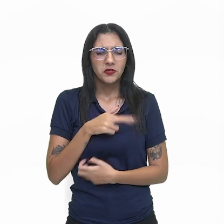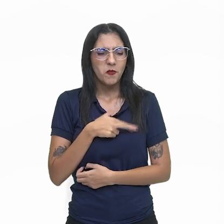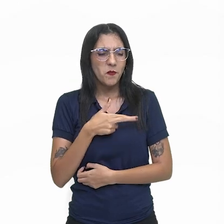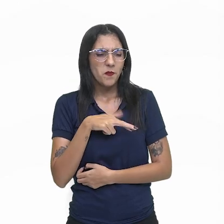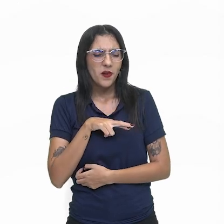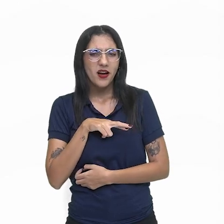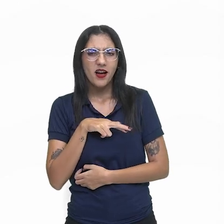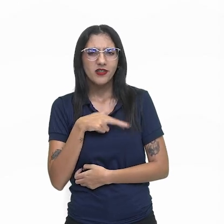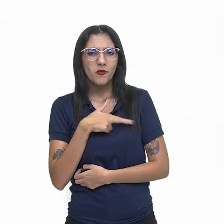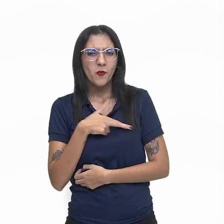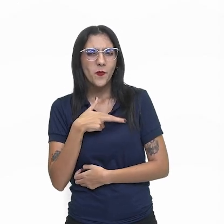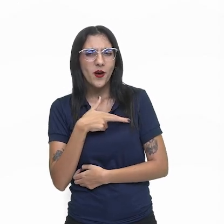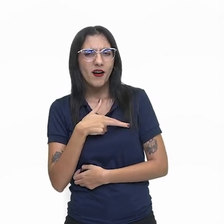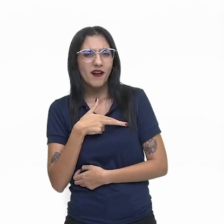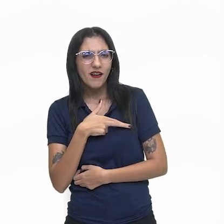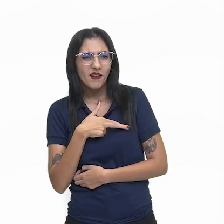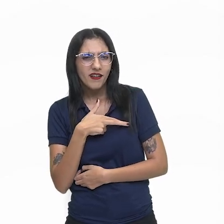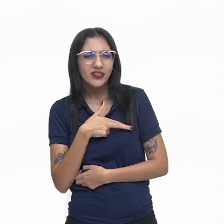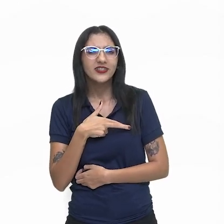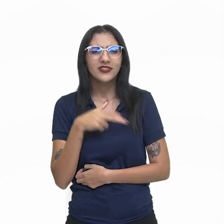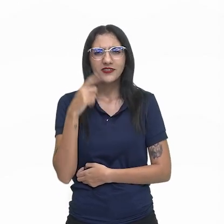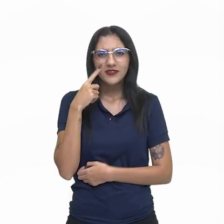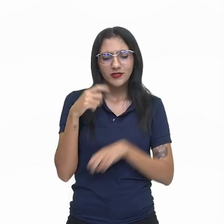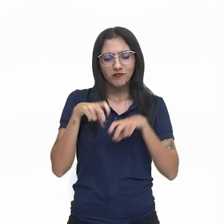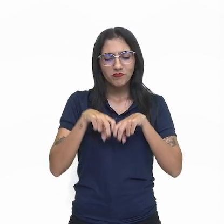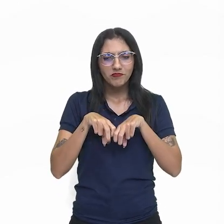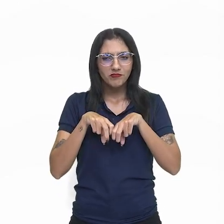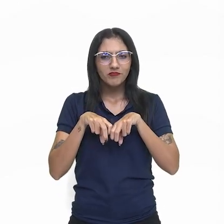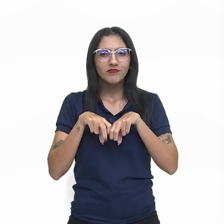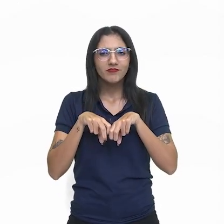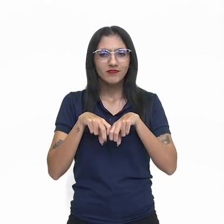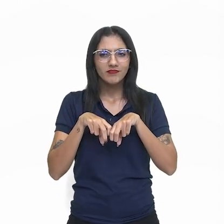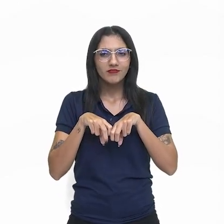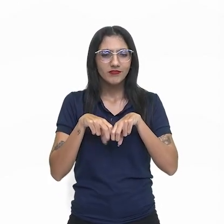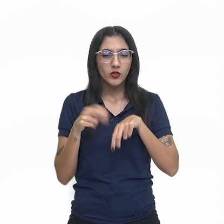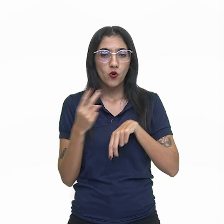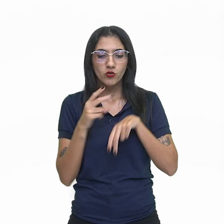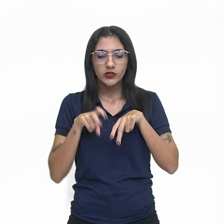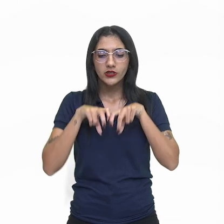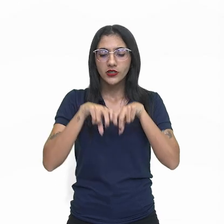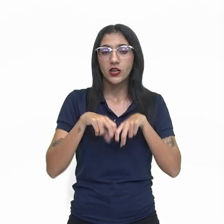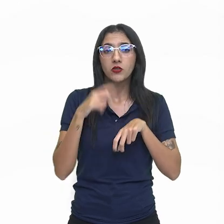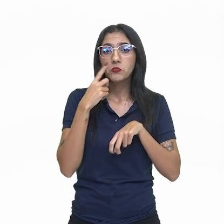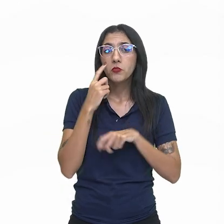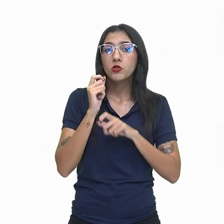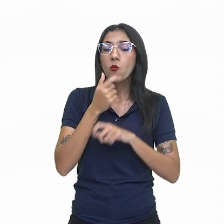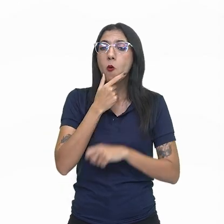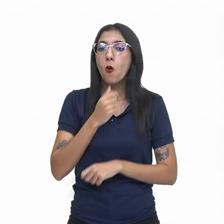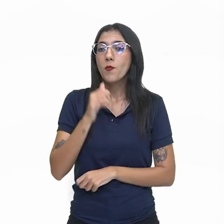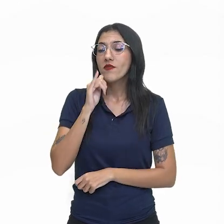banquinho sentado, a noitinha, vamos ver o que é que ele fala para ela.